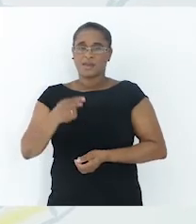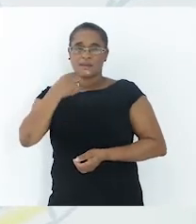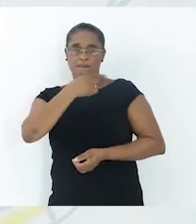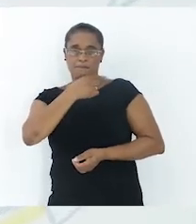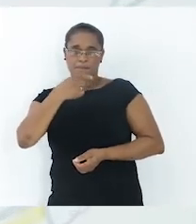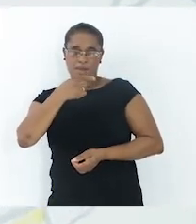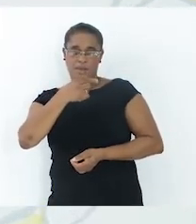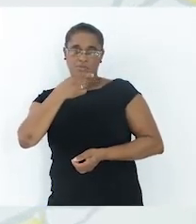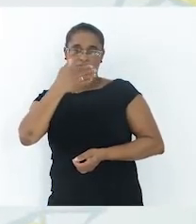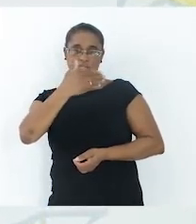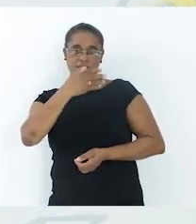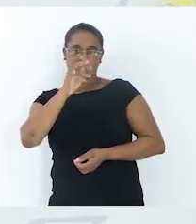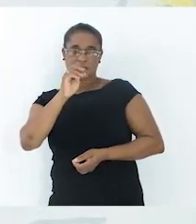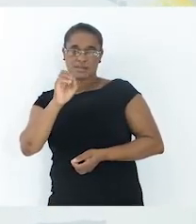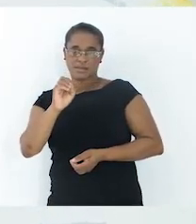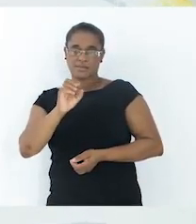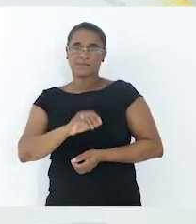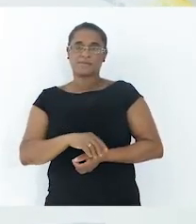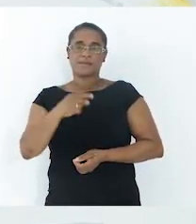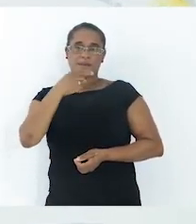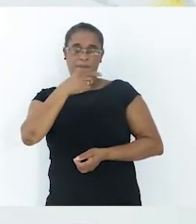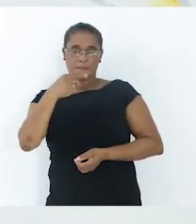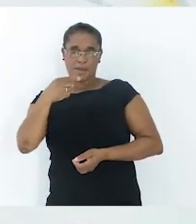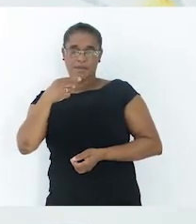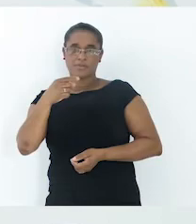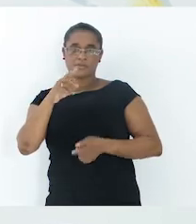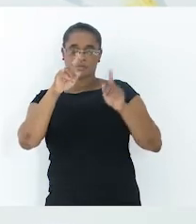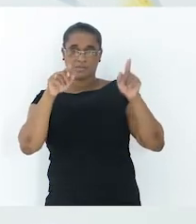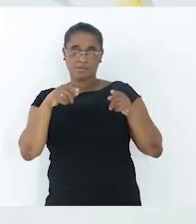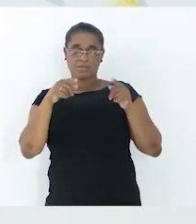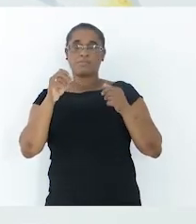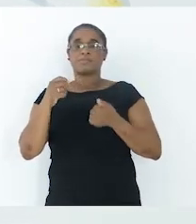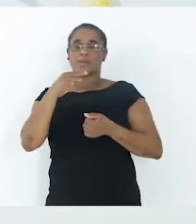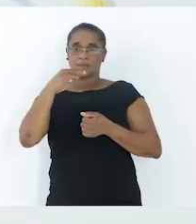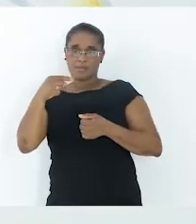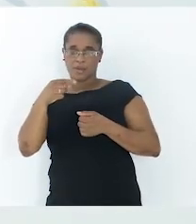menos 130 menos